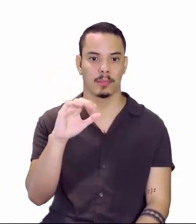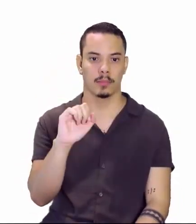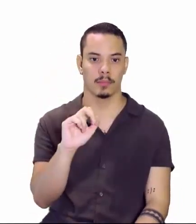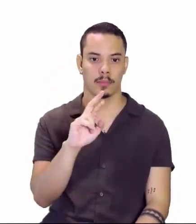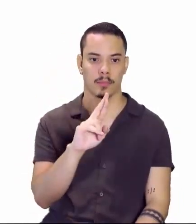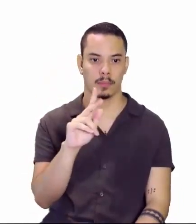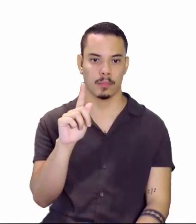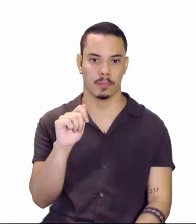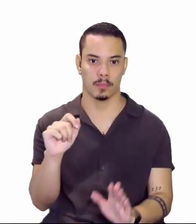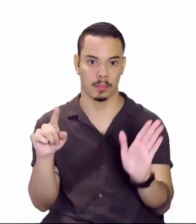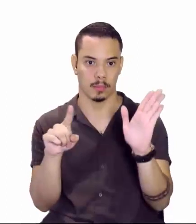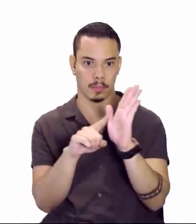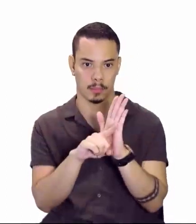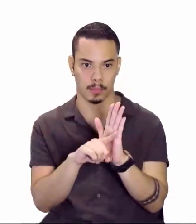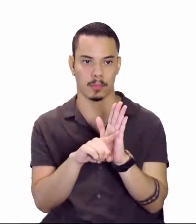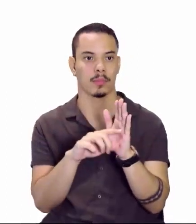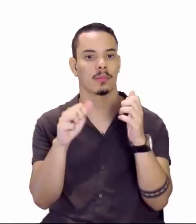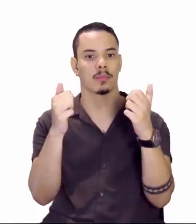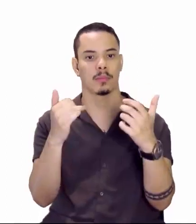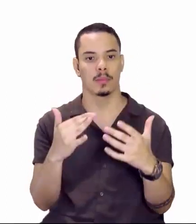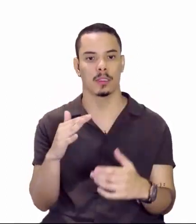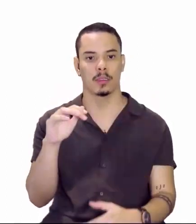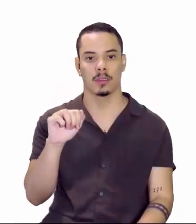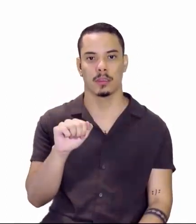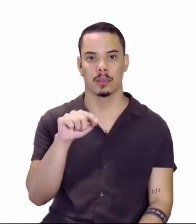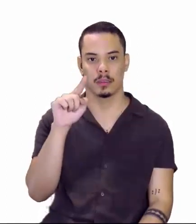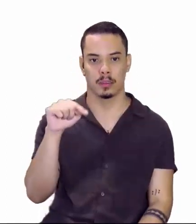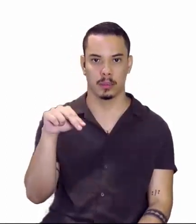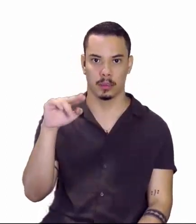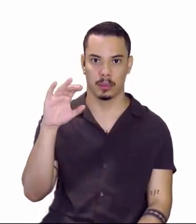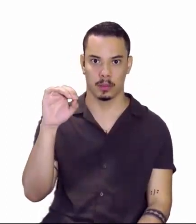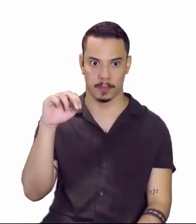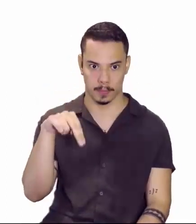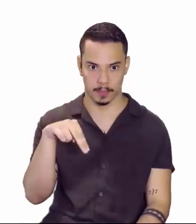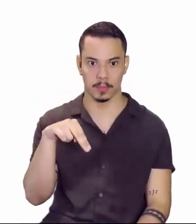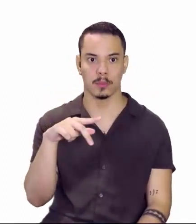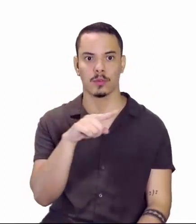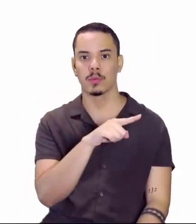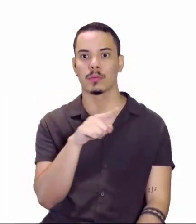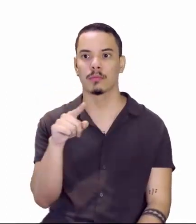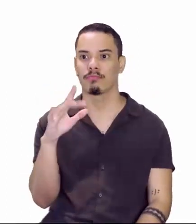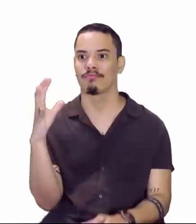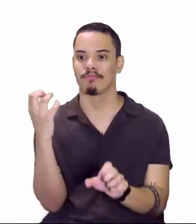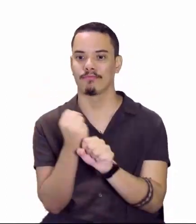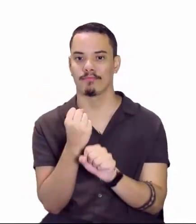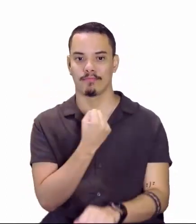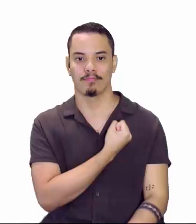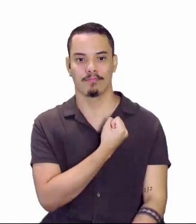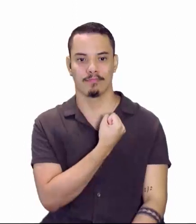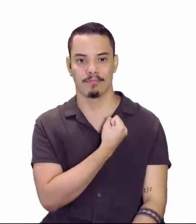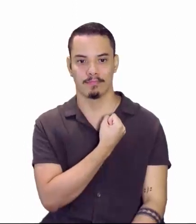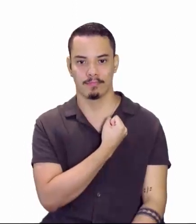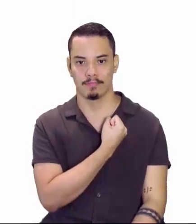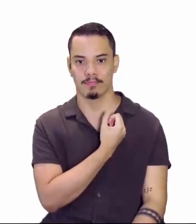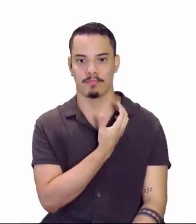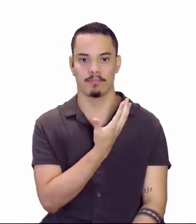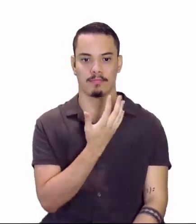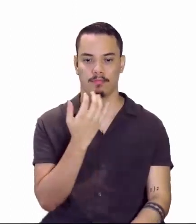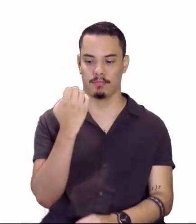que para um ânion, que tem carga negativa, você calcular o número de elétrons é